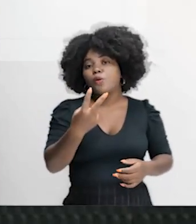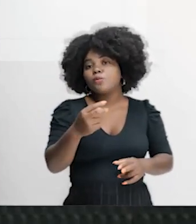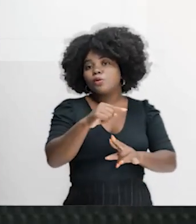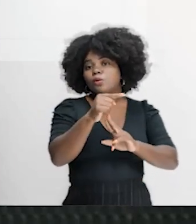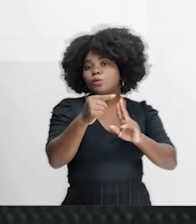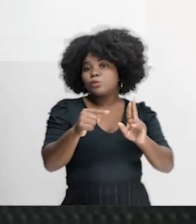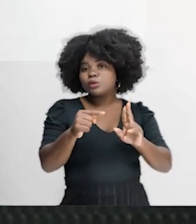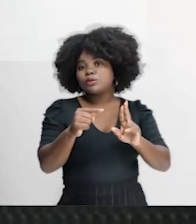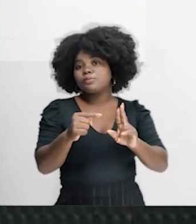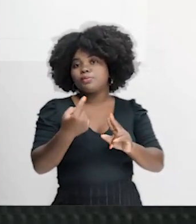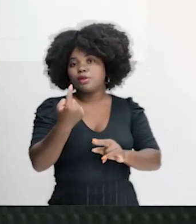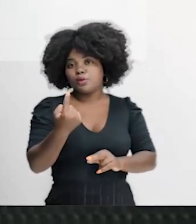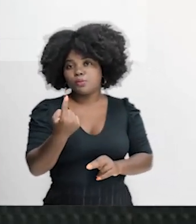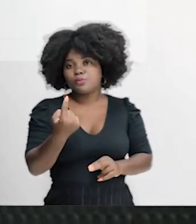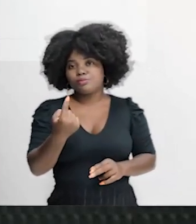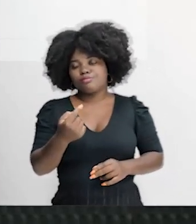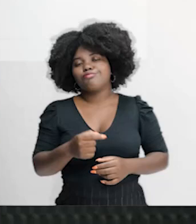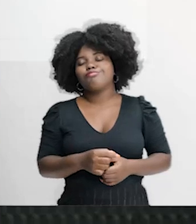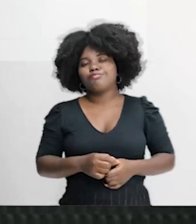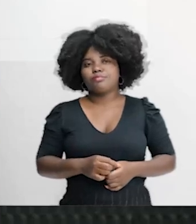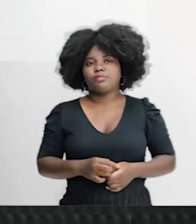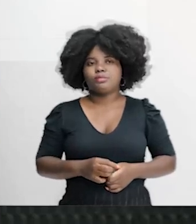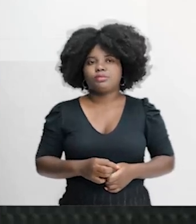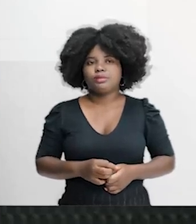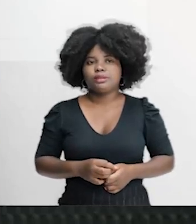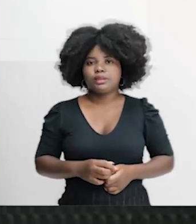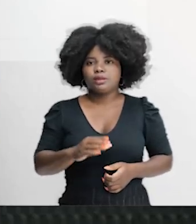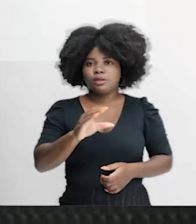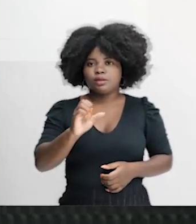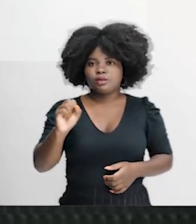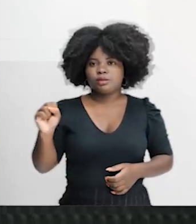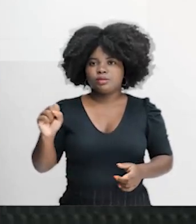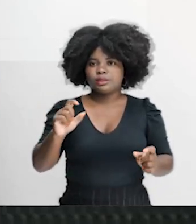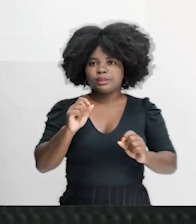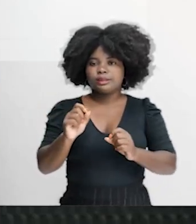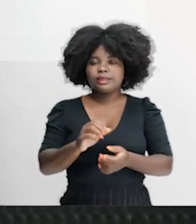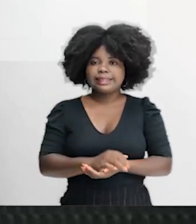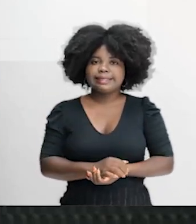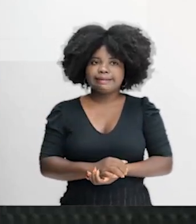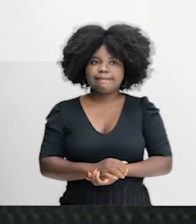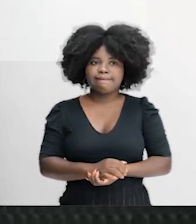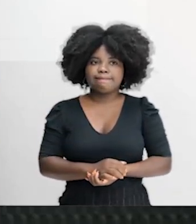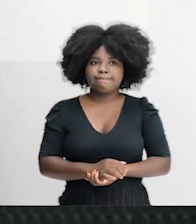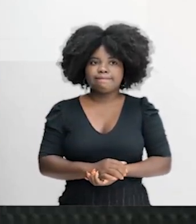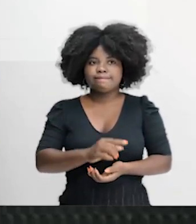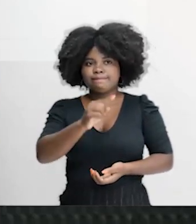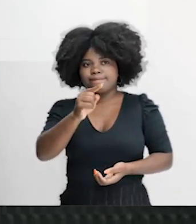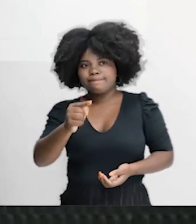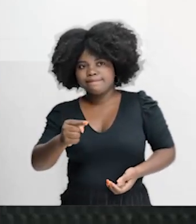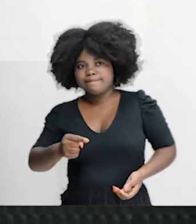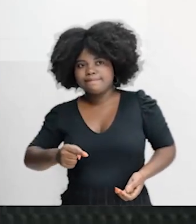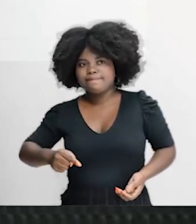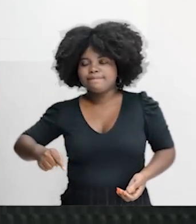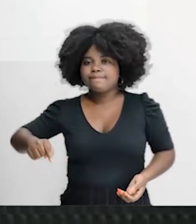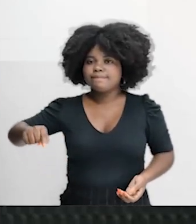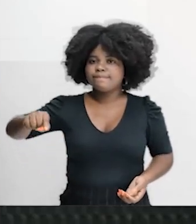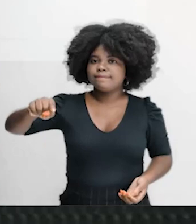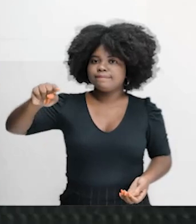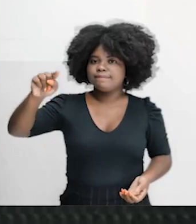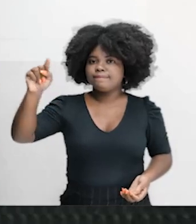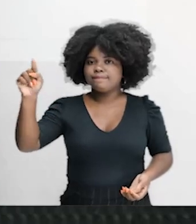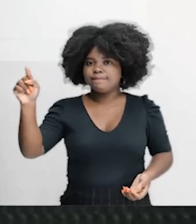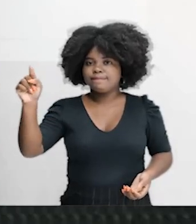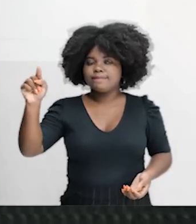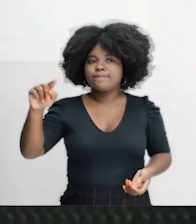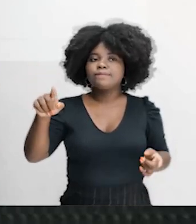2π uma volta para fazer isso aqui. Lá na função cosseno, ele faz isso aqui, né? Já é diferente, né?